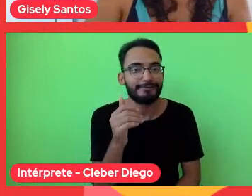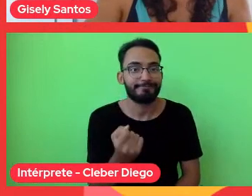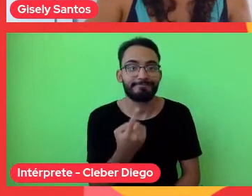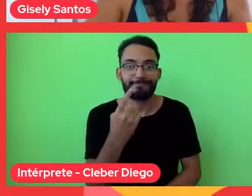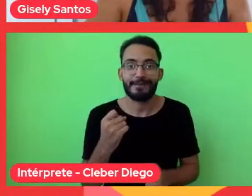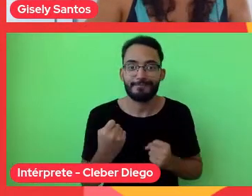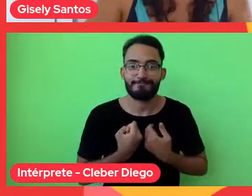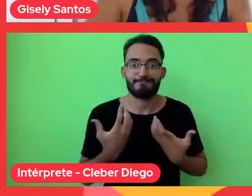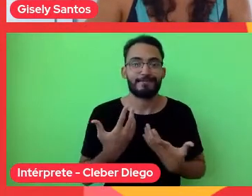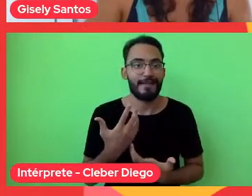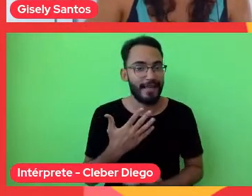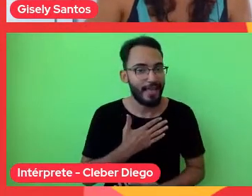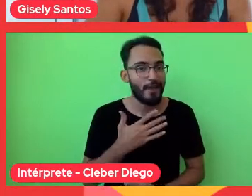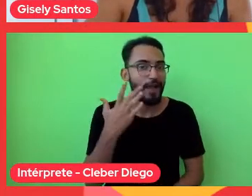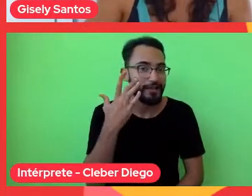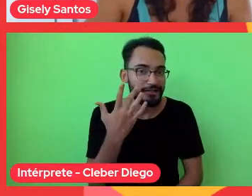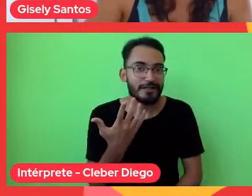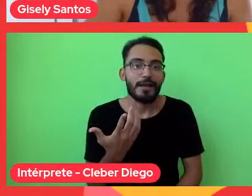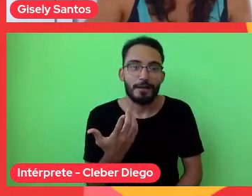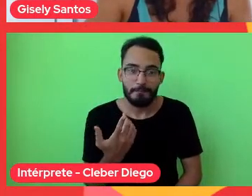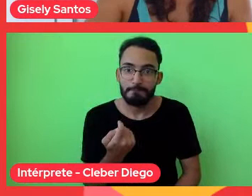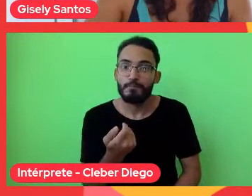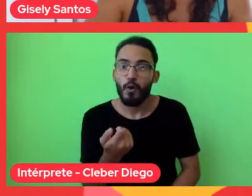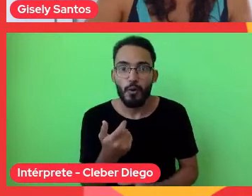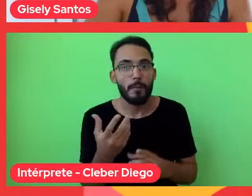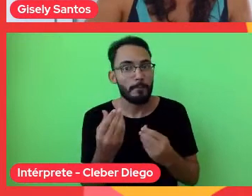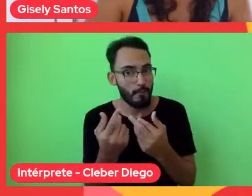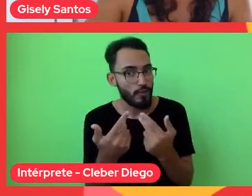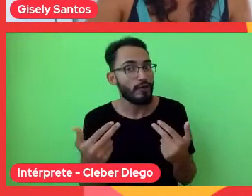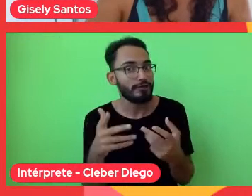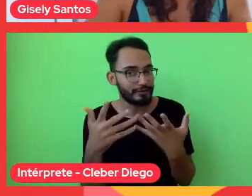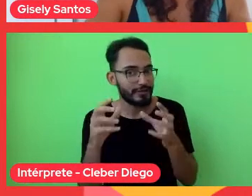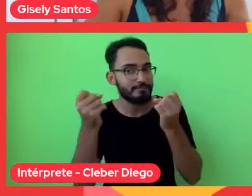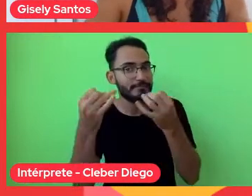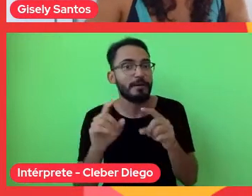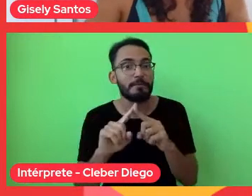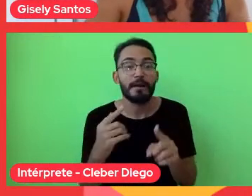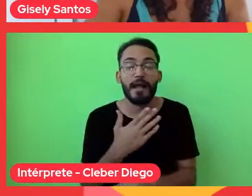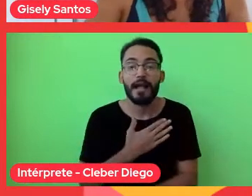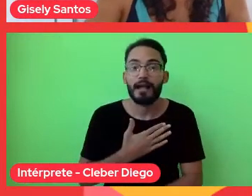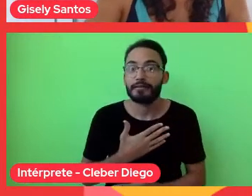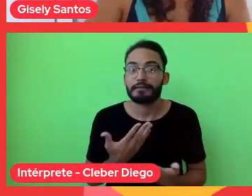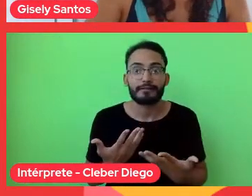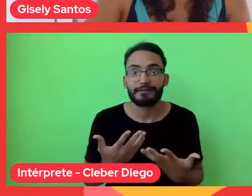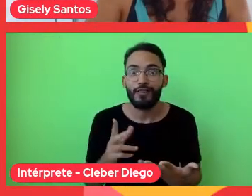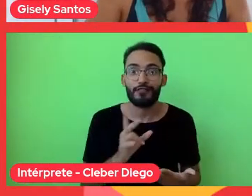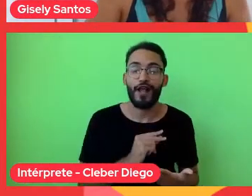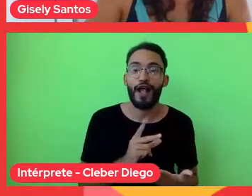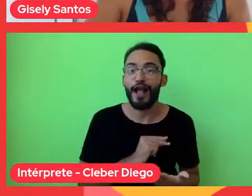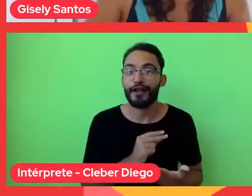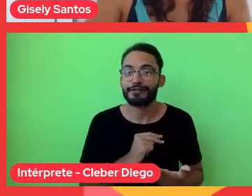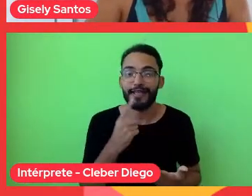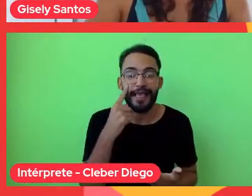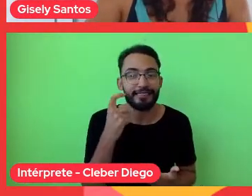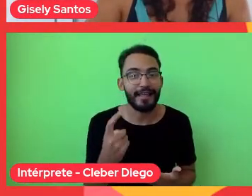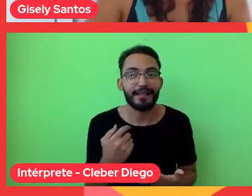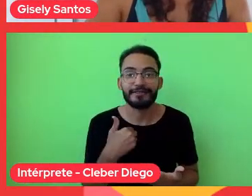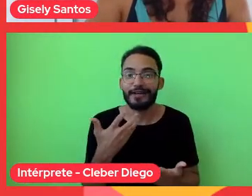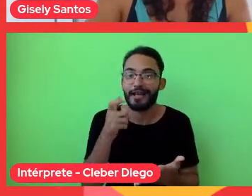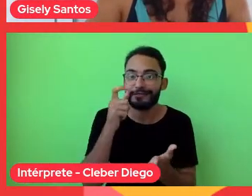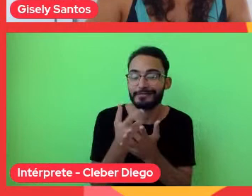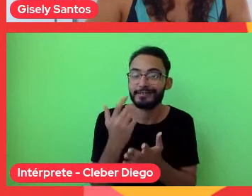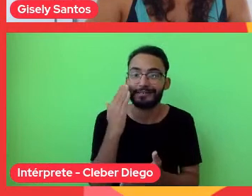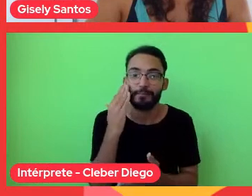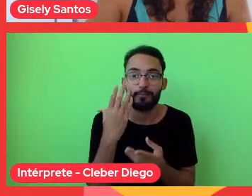pouco. Eu sei que vocês trouxeram bastante coisa aqui, mas eu fiquei muito, nossa, interessada, querendo saber de